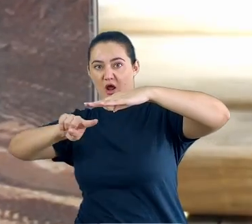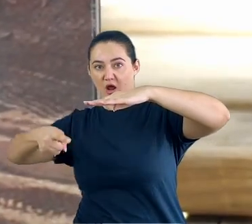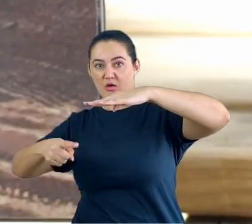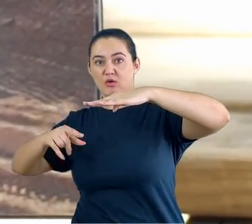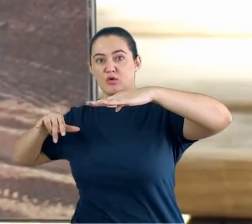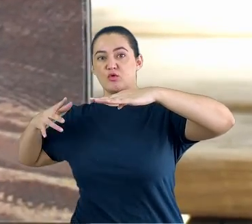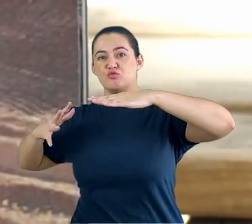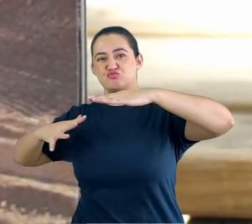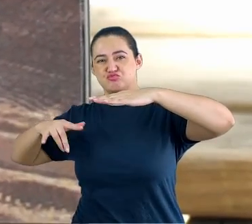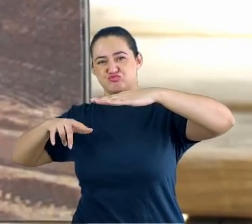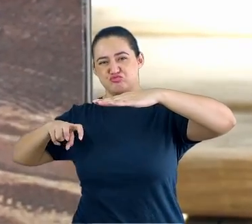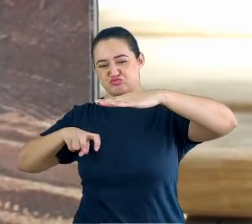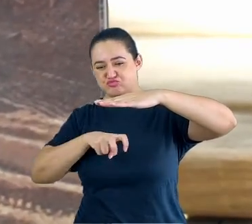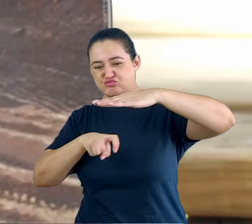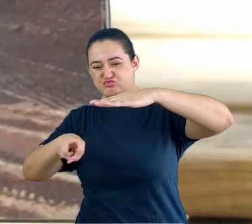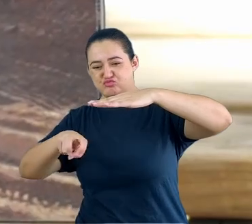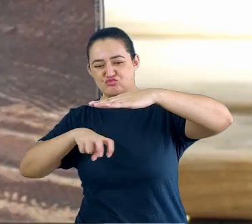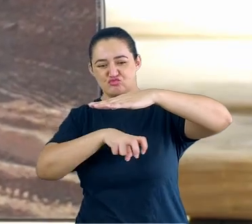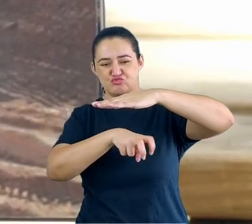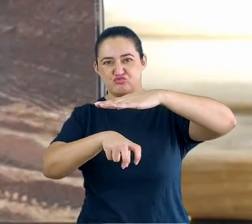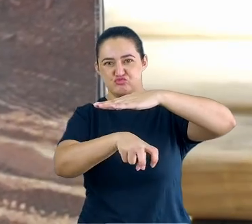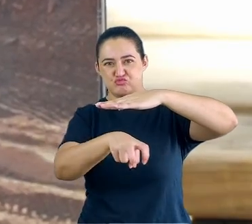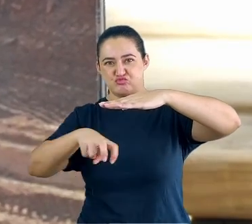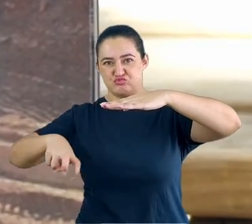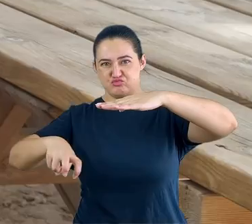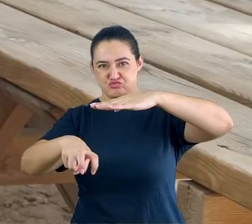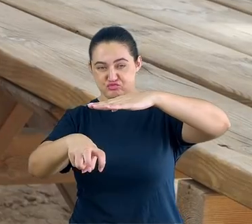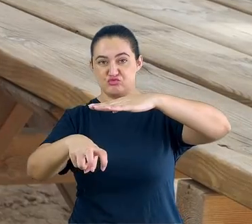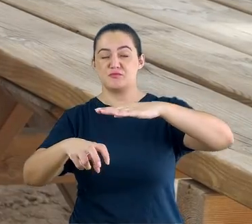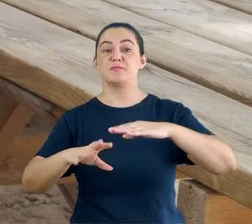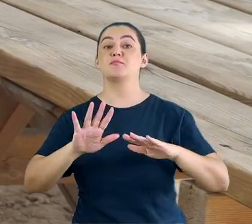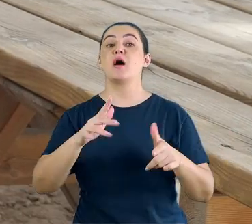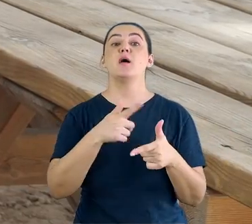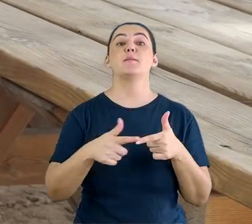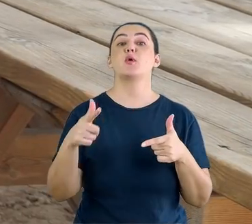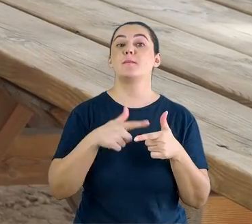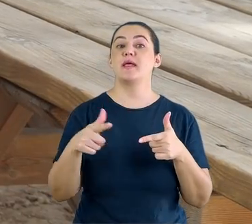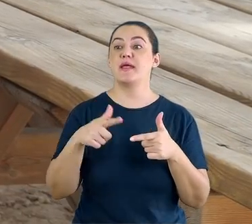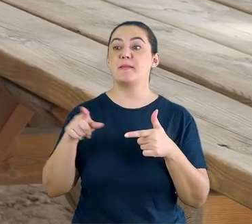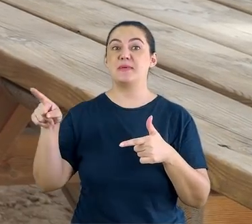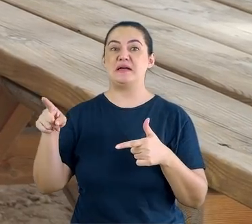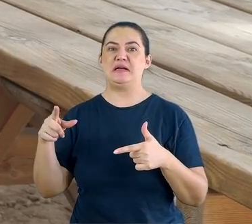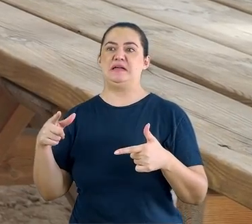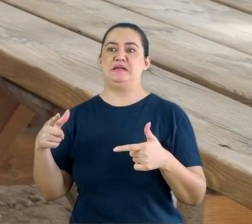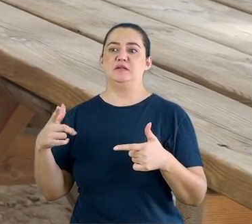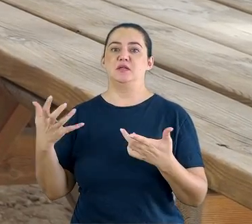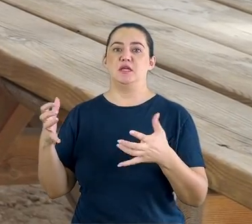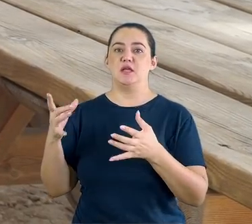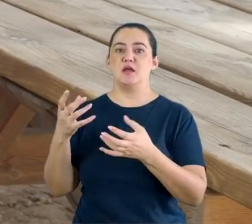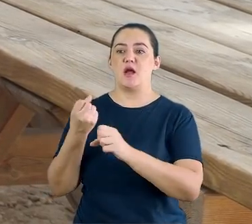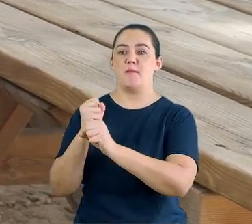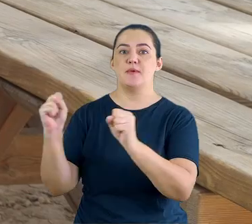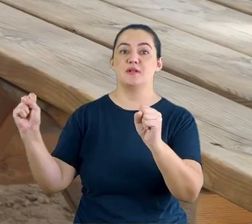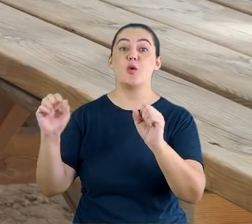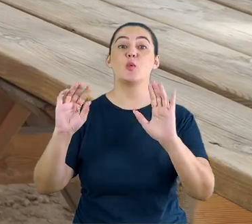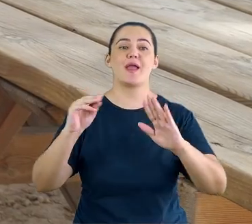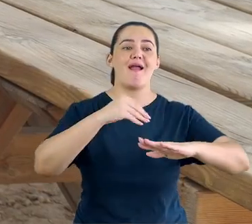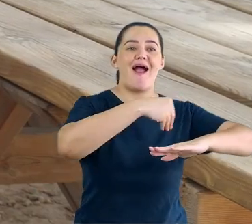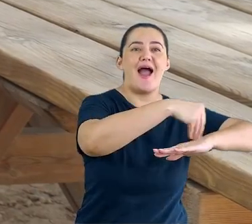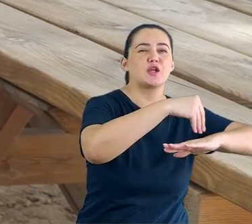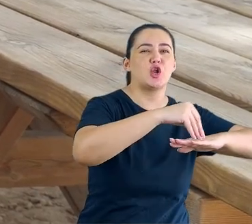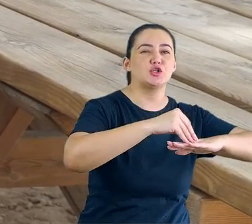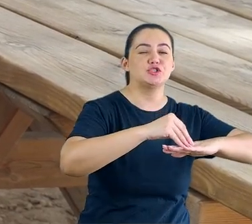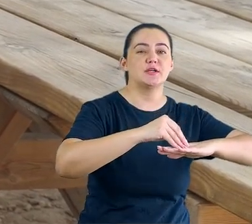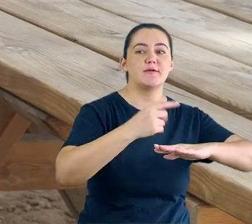tem os caminhões saindo e tratores remexendo toda a terra. Agora, o que foi um problema para os políticos revelou-se uma bênção